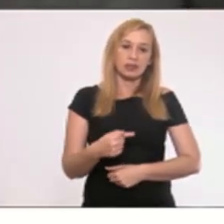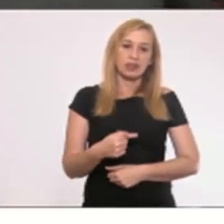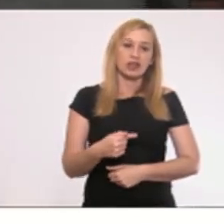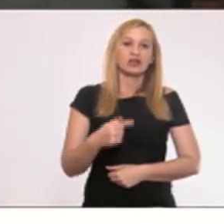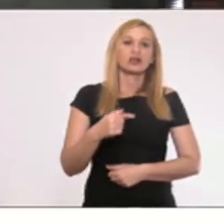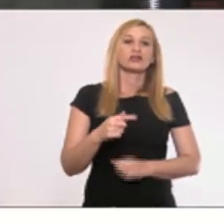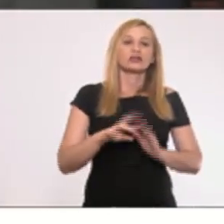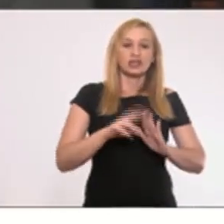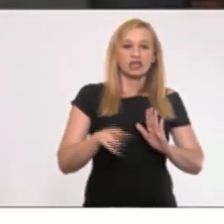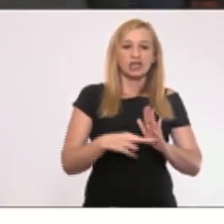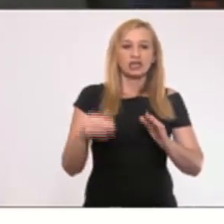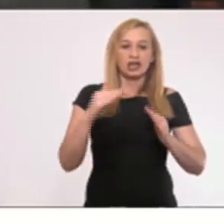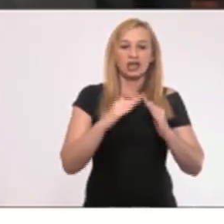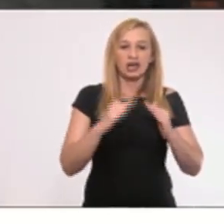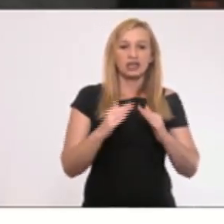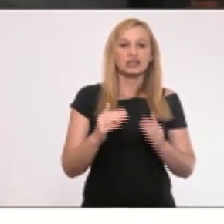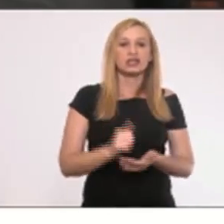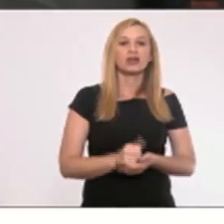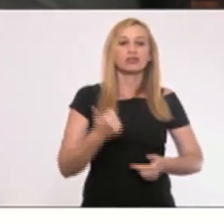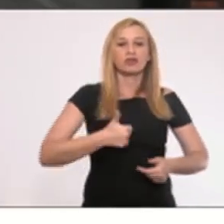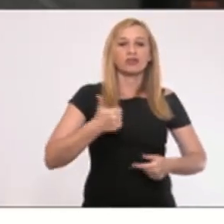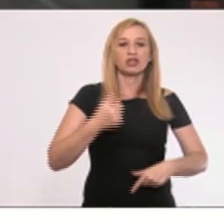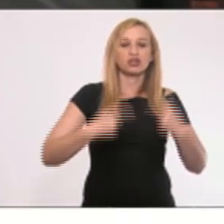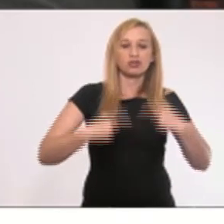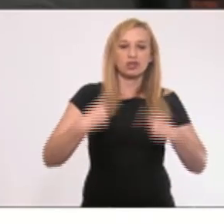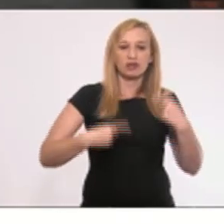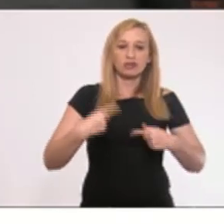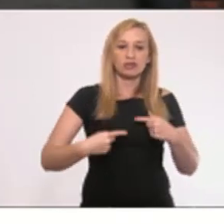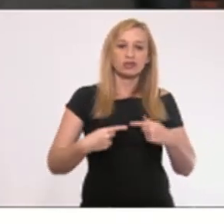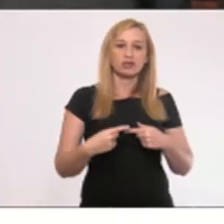47 do regimento interno. Em tramitação ordinária, em primeira discussão.